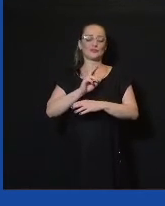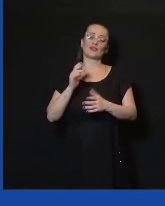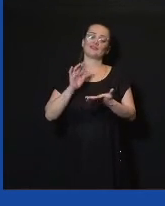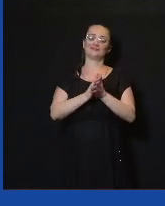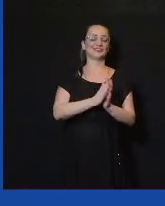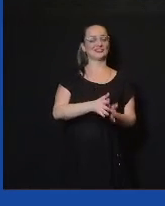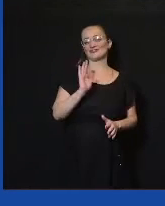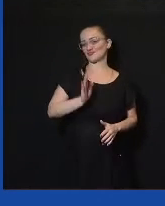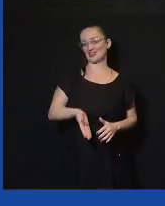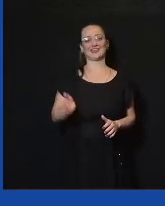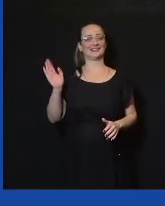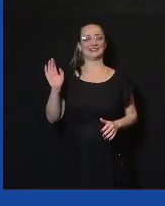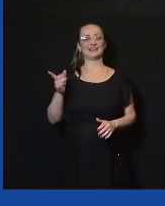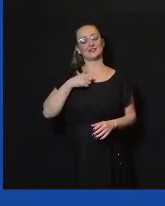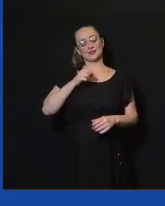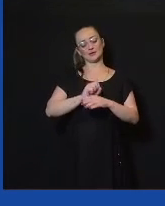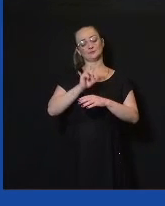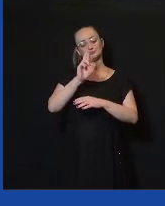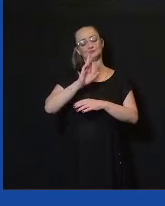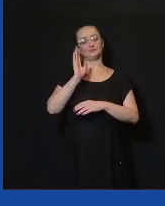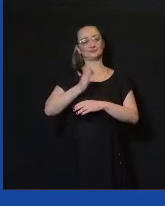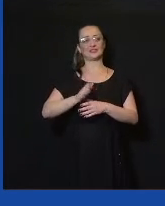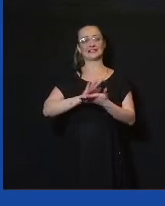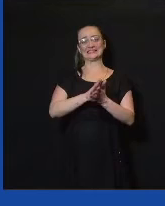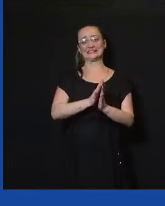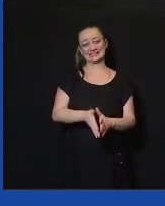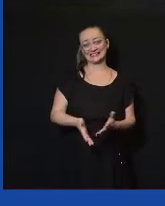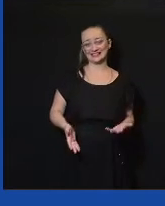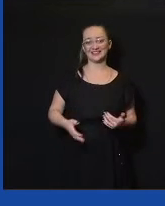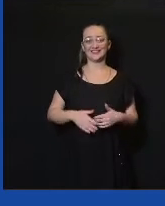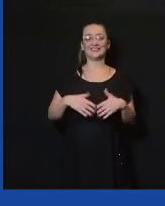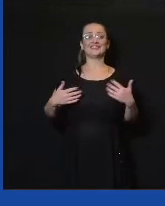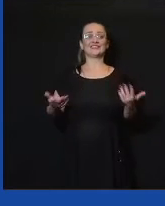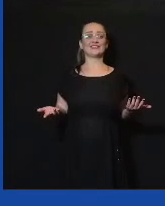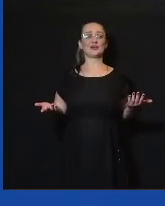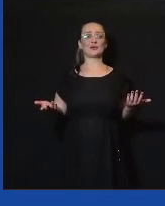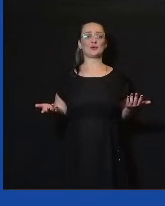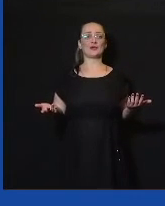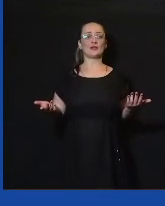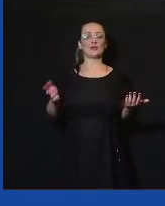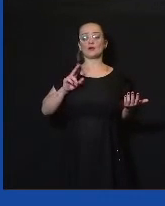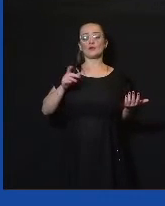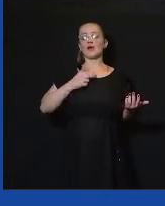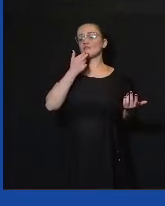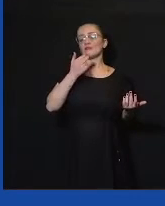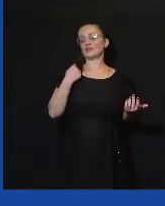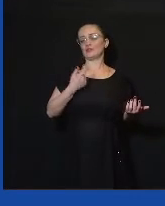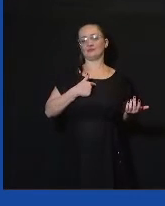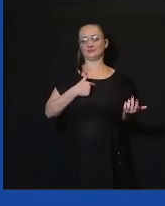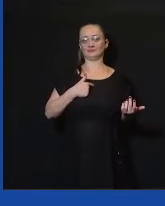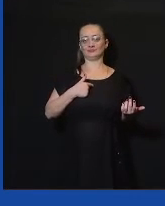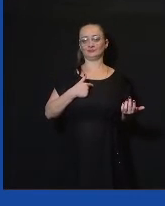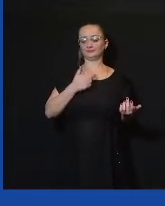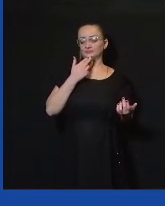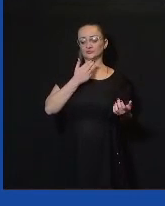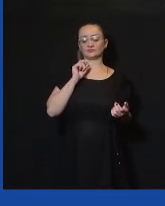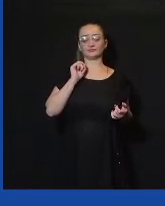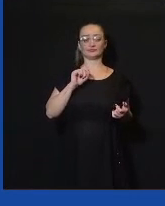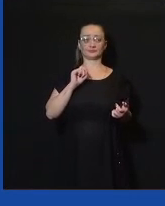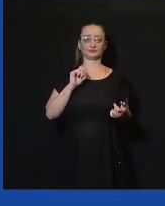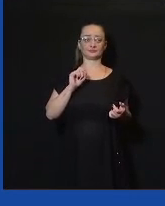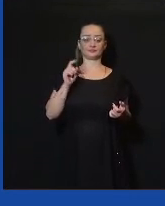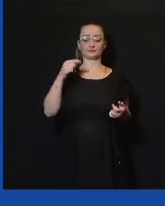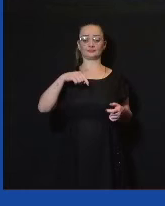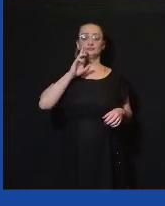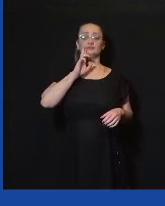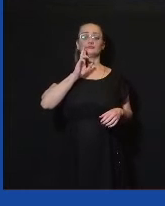somos pós-doutorado em desgraça. Então, não estão dizendo nenhuma novidade para nós. A novidade é como é que nessa